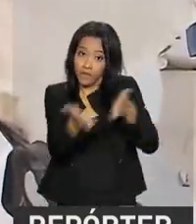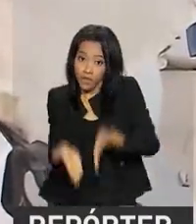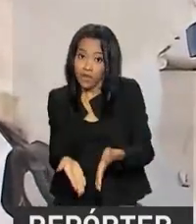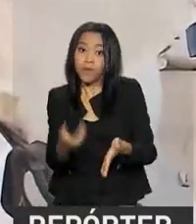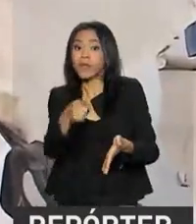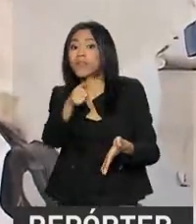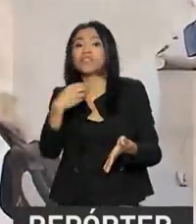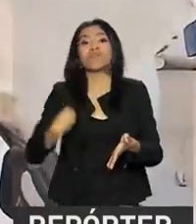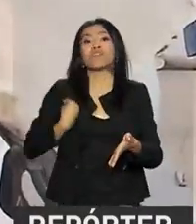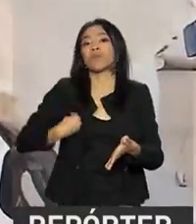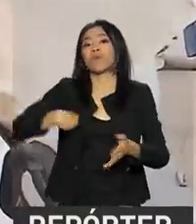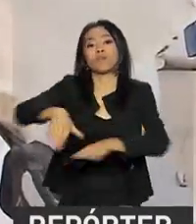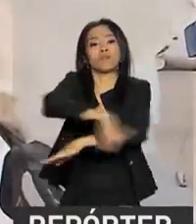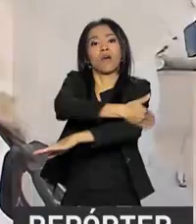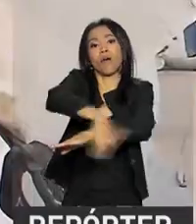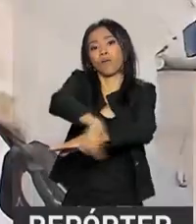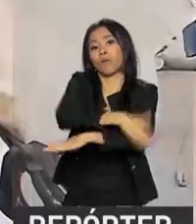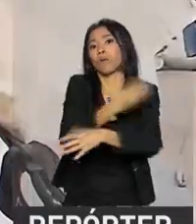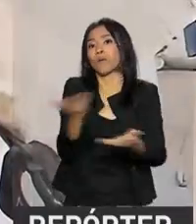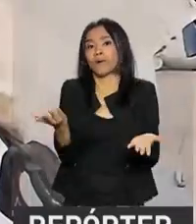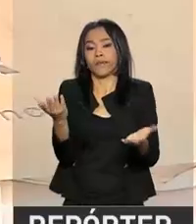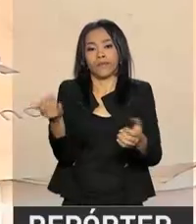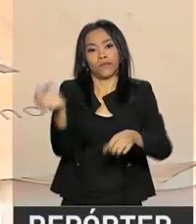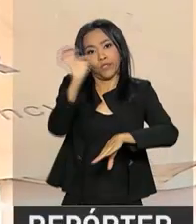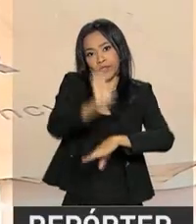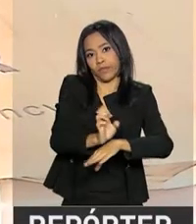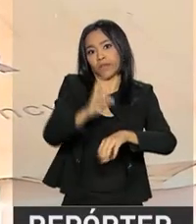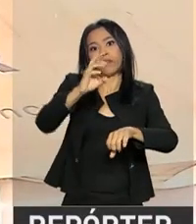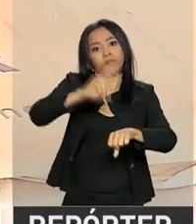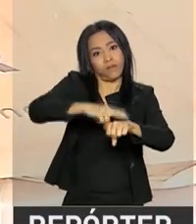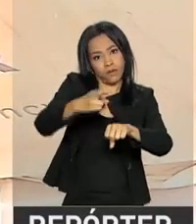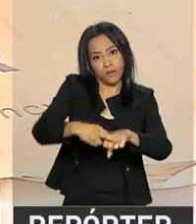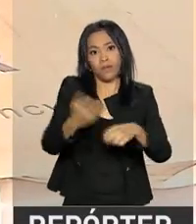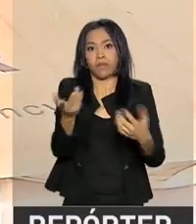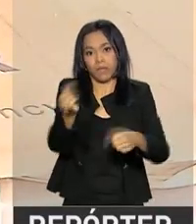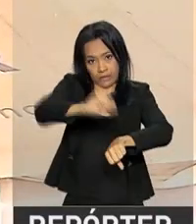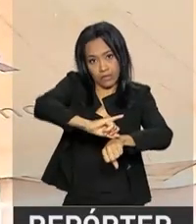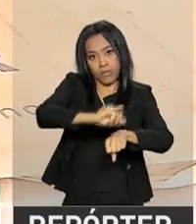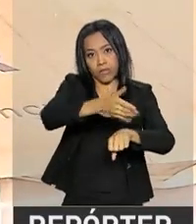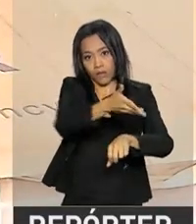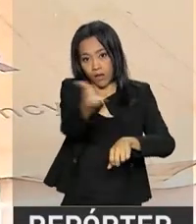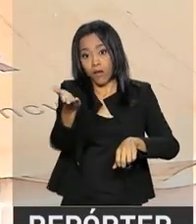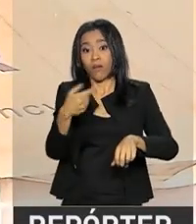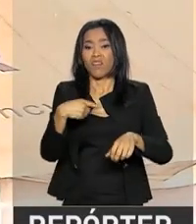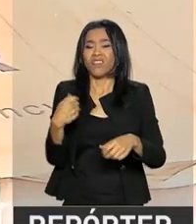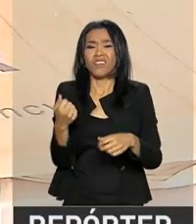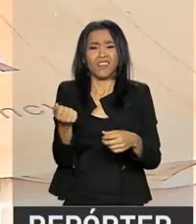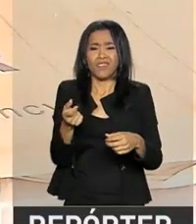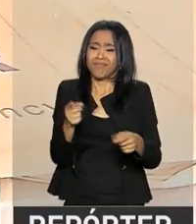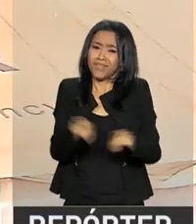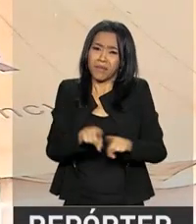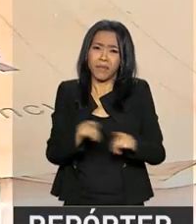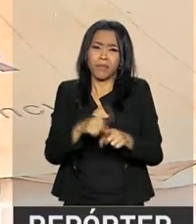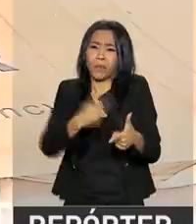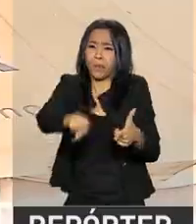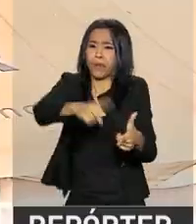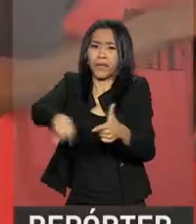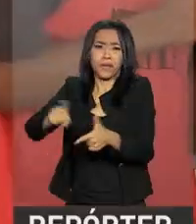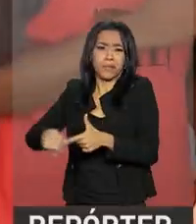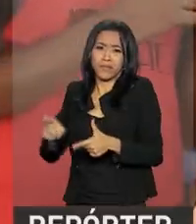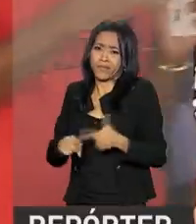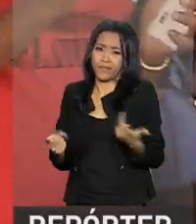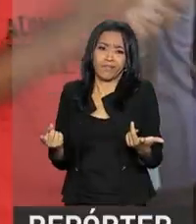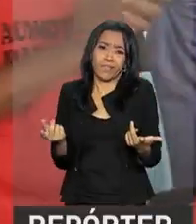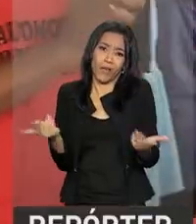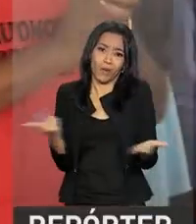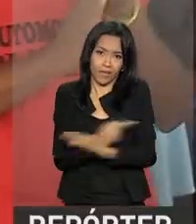não fiquem nas ruas nas cidades de roraima para que eles não sejam cometidos toda sorte de problema de se ver